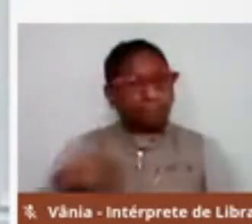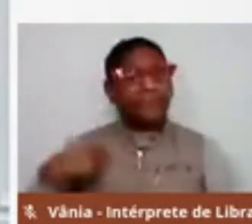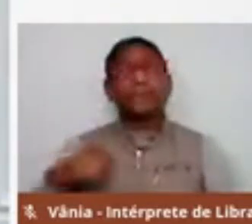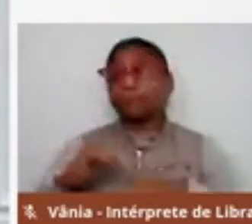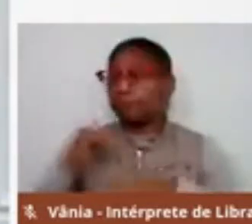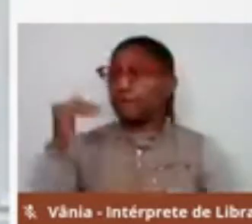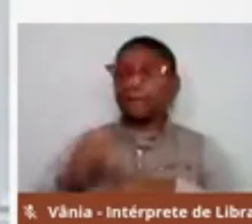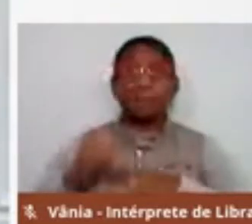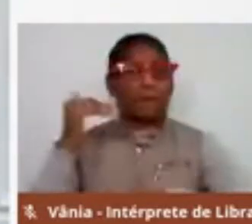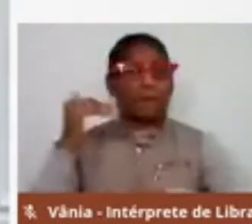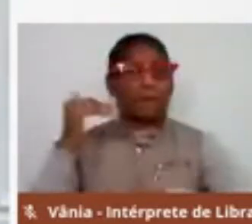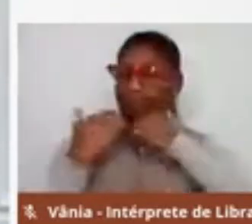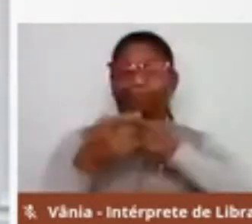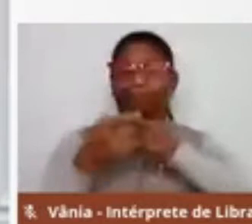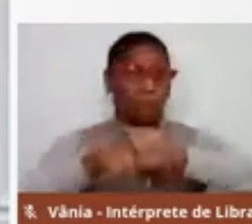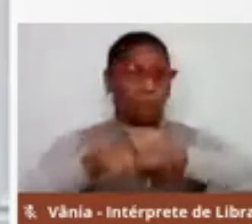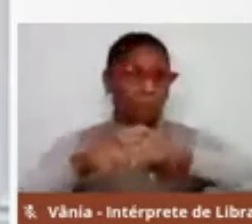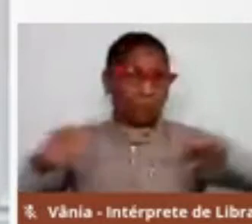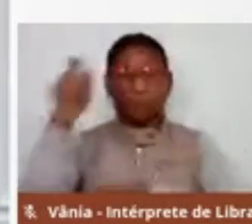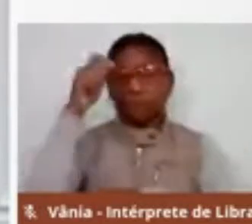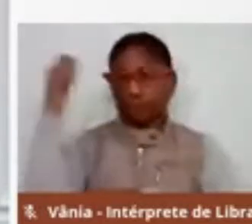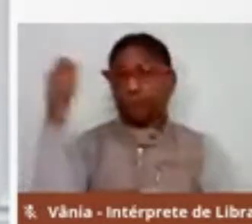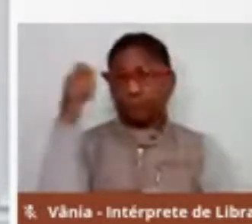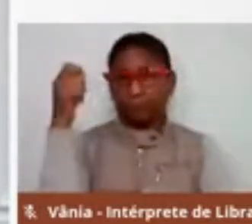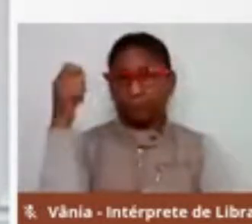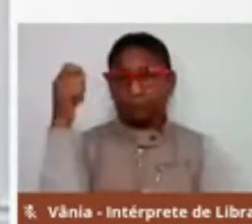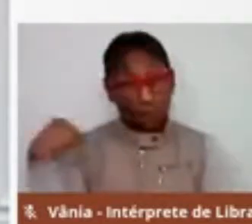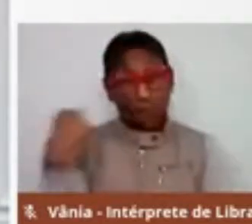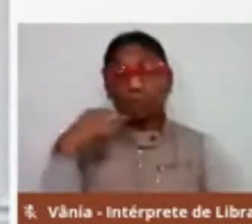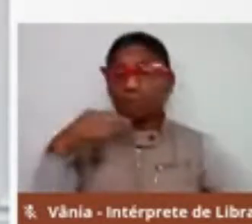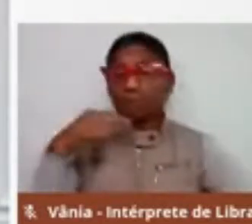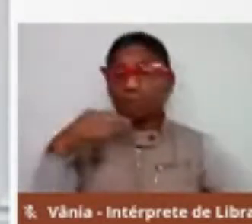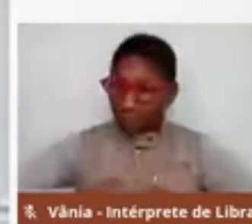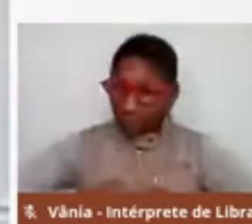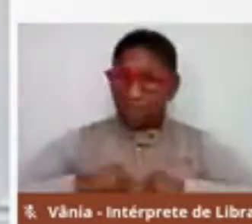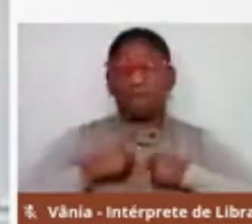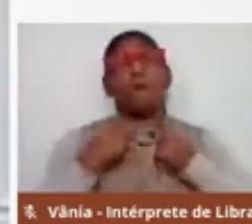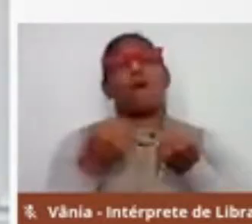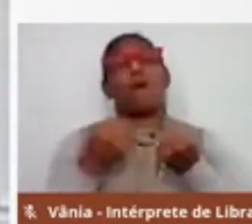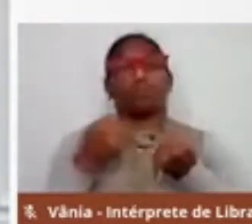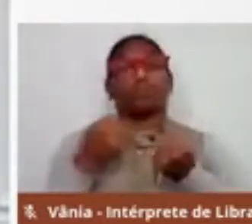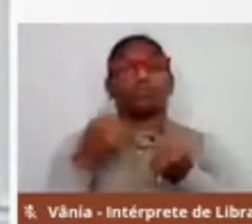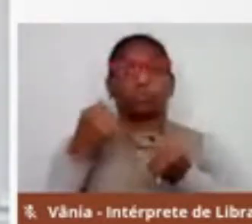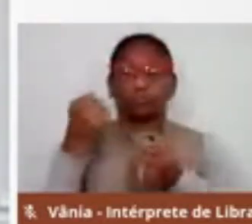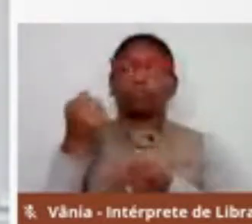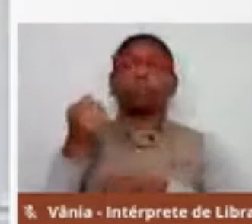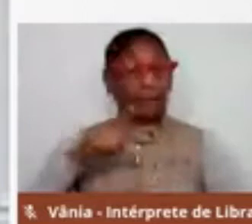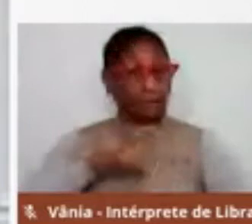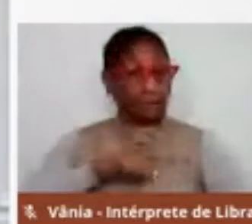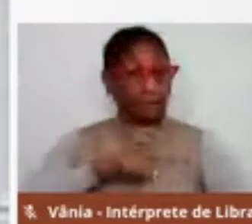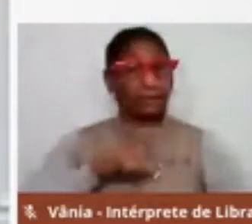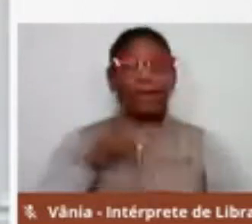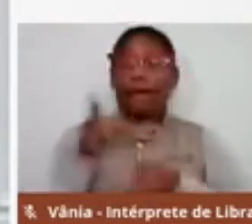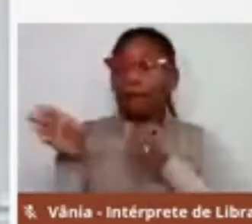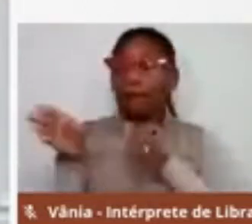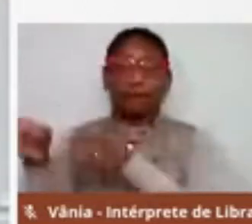para o coronavírus aqui no Rio Grande do Sul. Então, nós estamos trabalhando forte para garantir condições de atendimento para